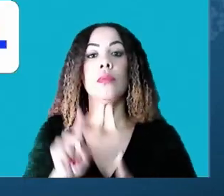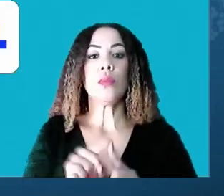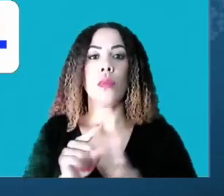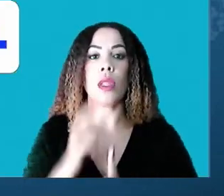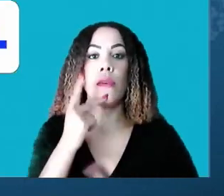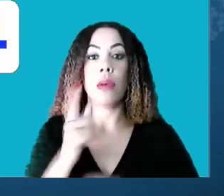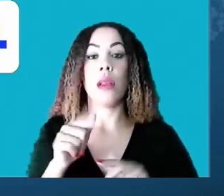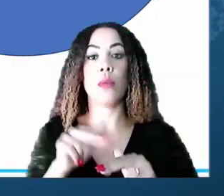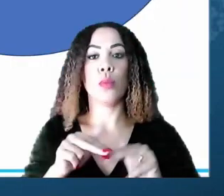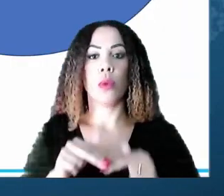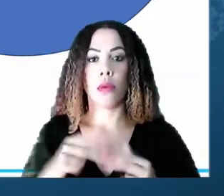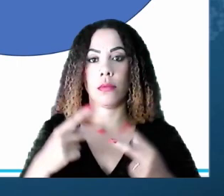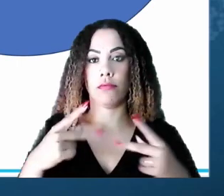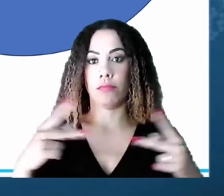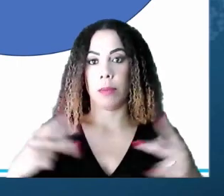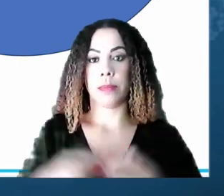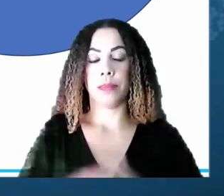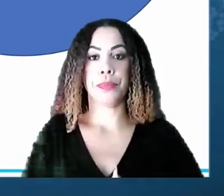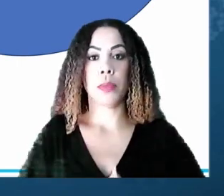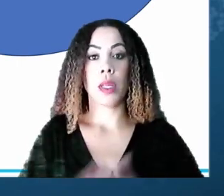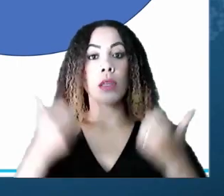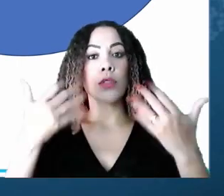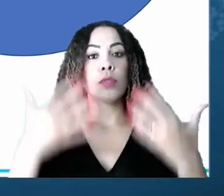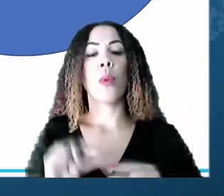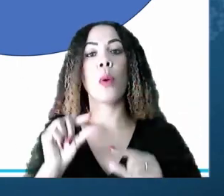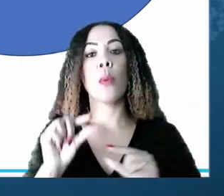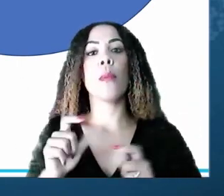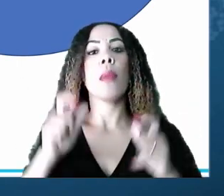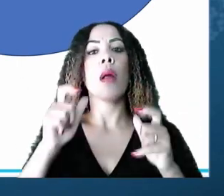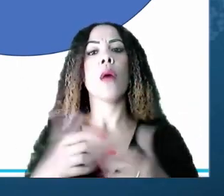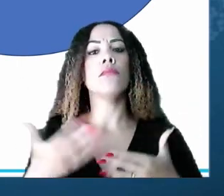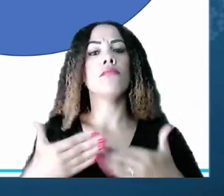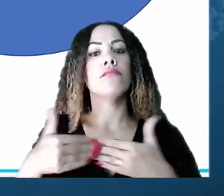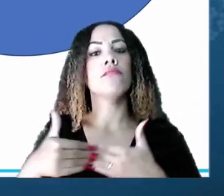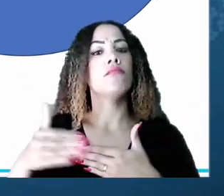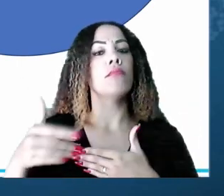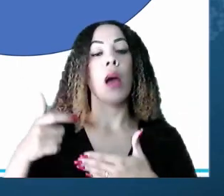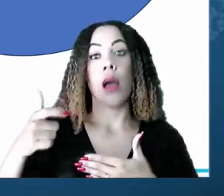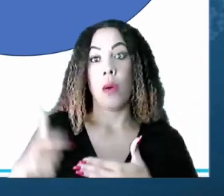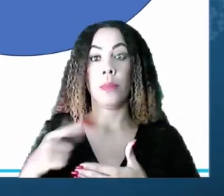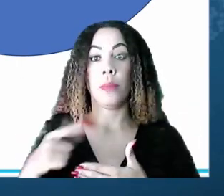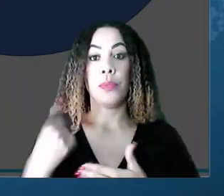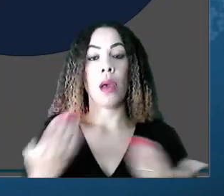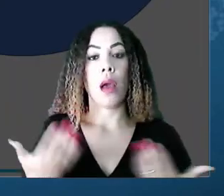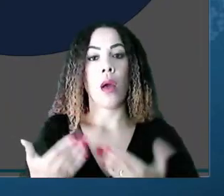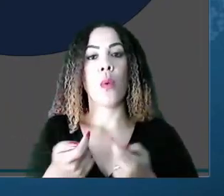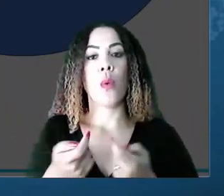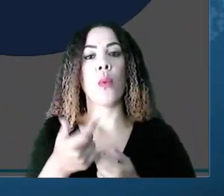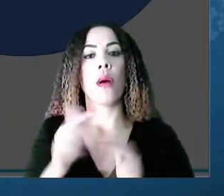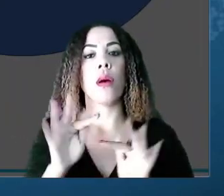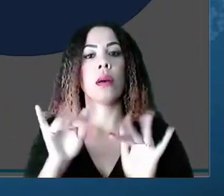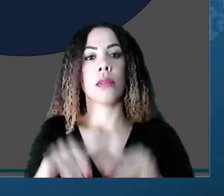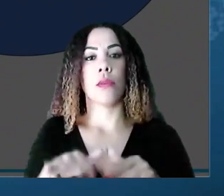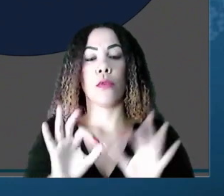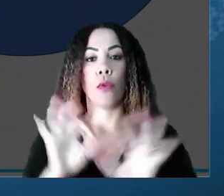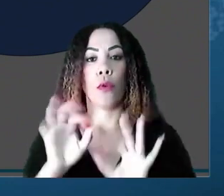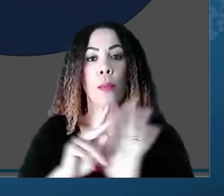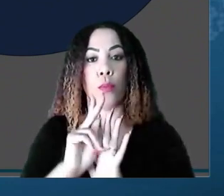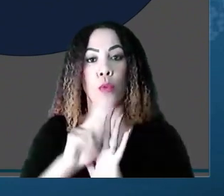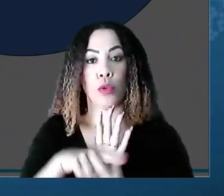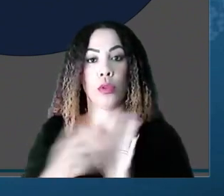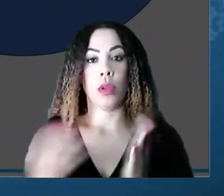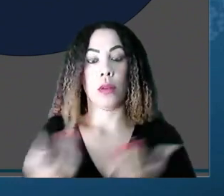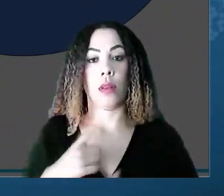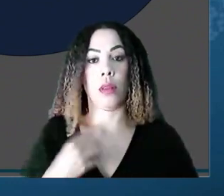dele. Falando um pouquinho para onde a gente está indo, né, estamos finalizando os projetos atuais,